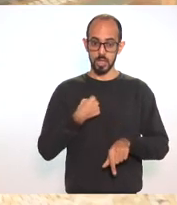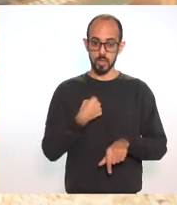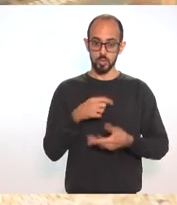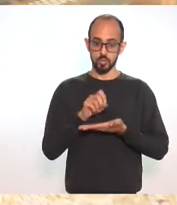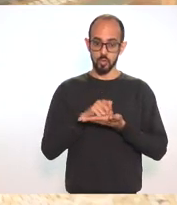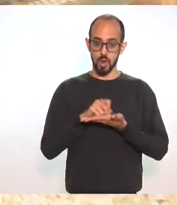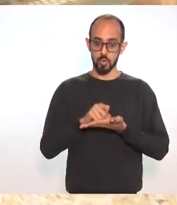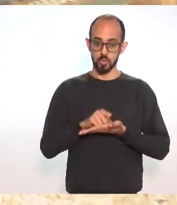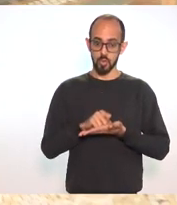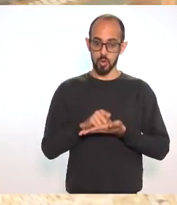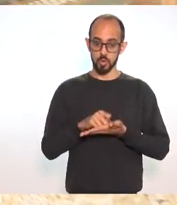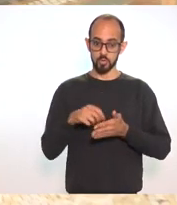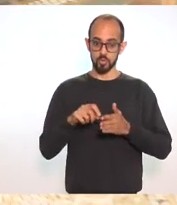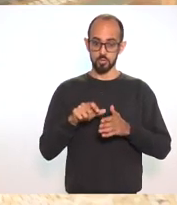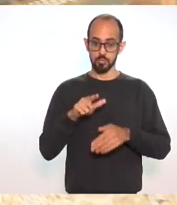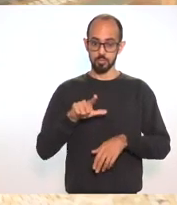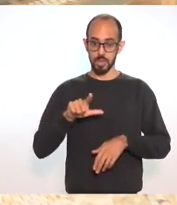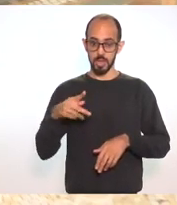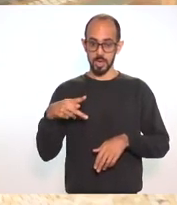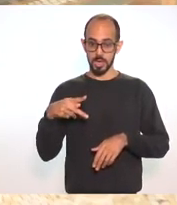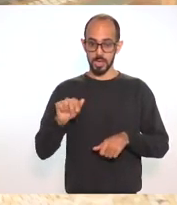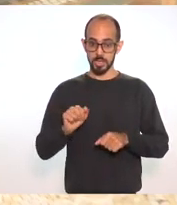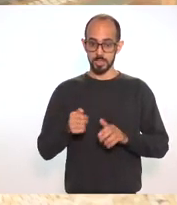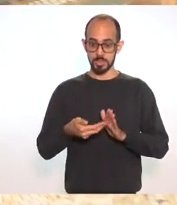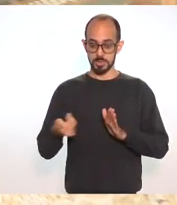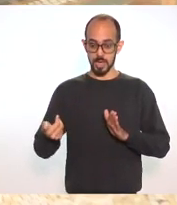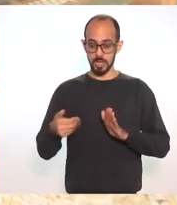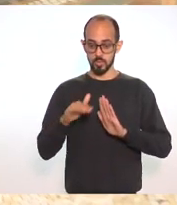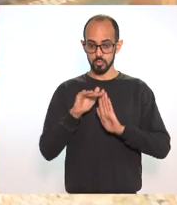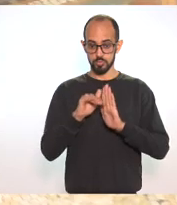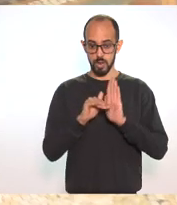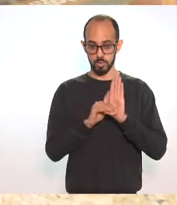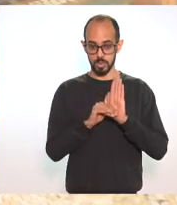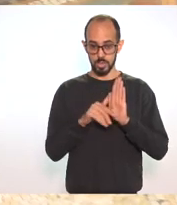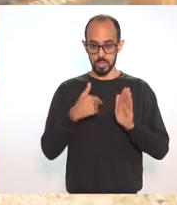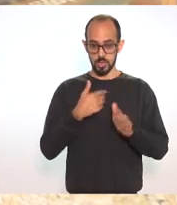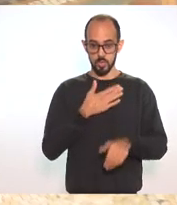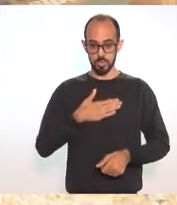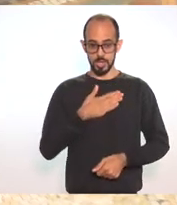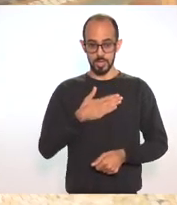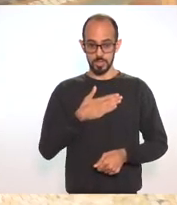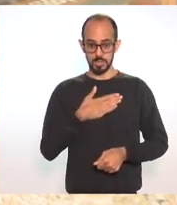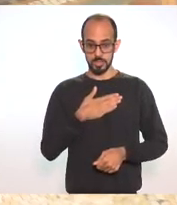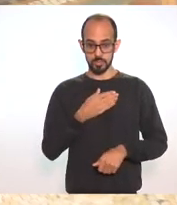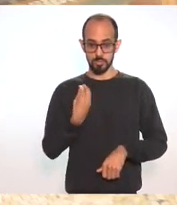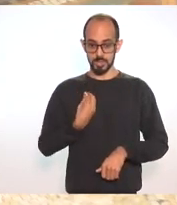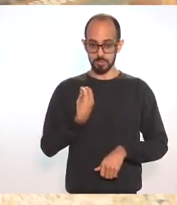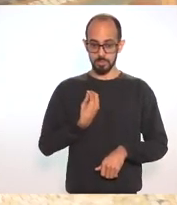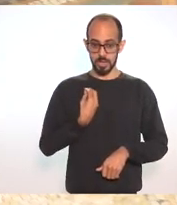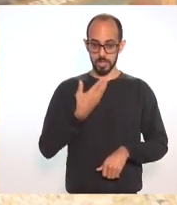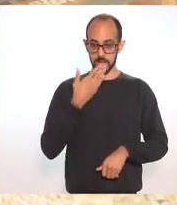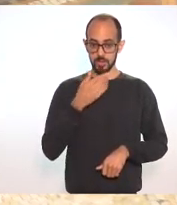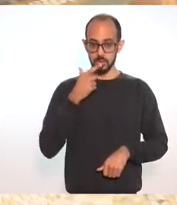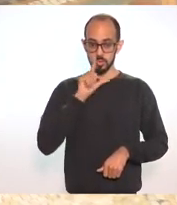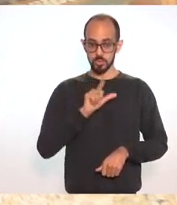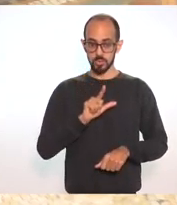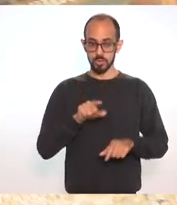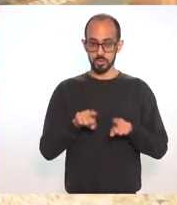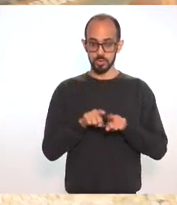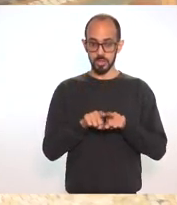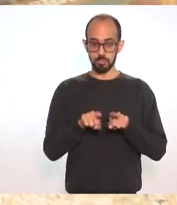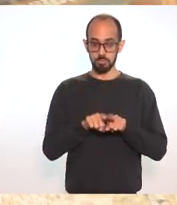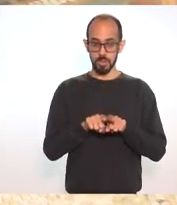um projeto que acabou saindo de pauta. Eu gostaria de participar desse projeto, que é de incluir o kit diferenciado para